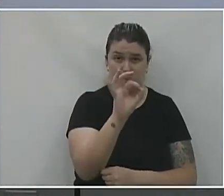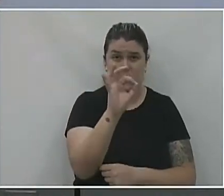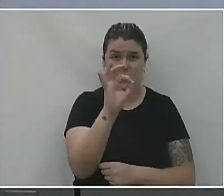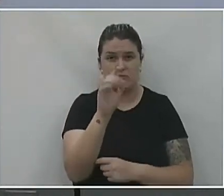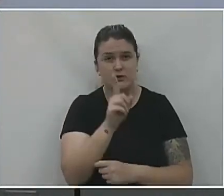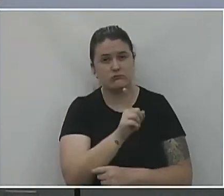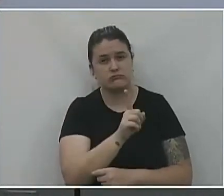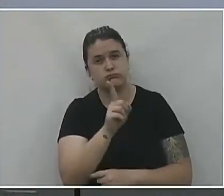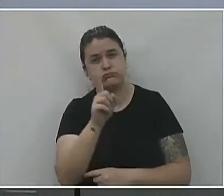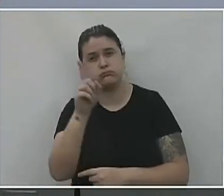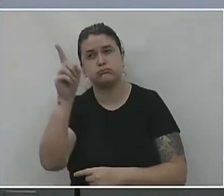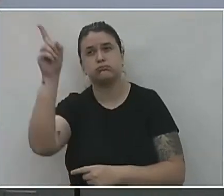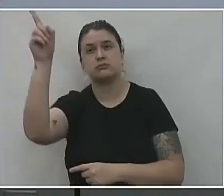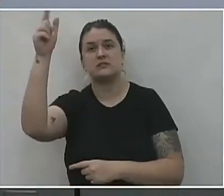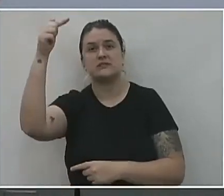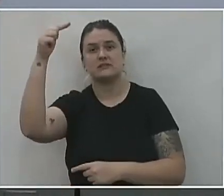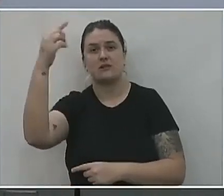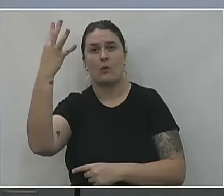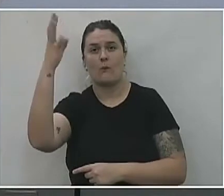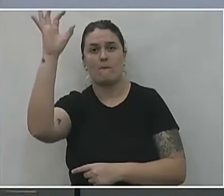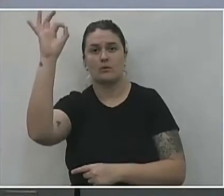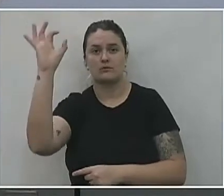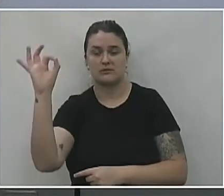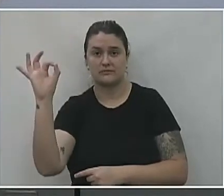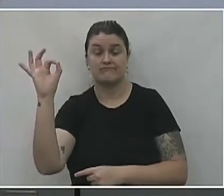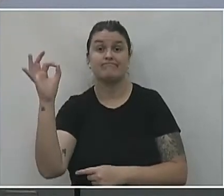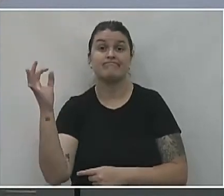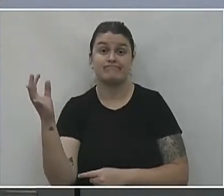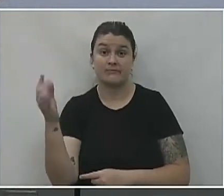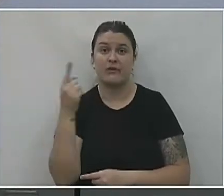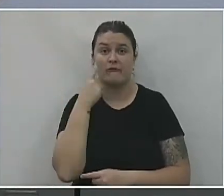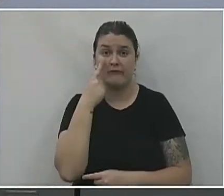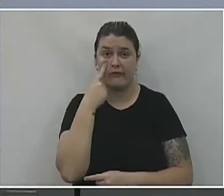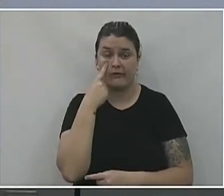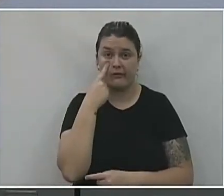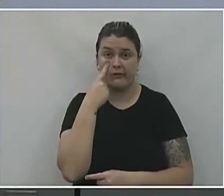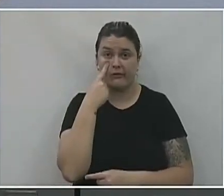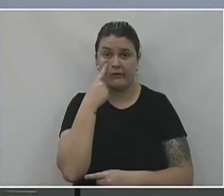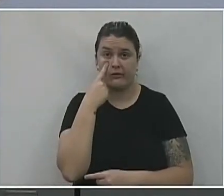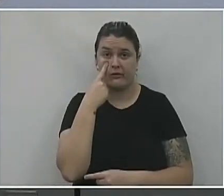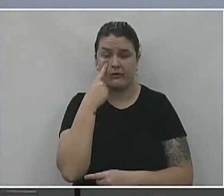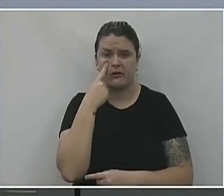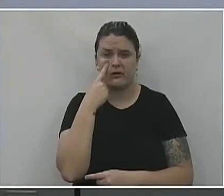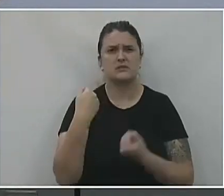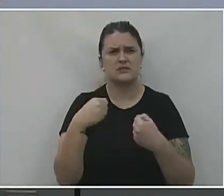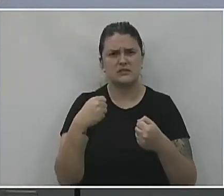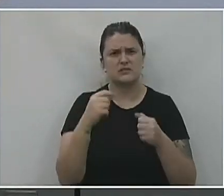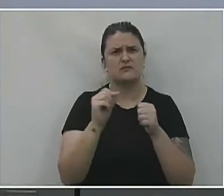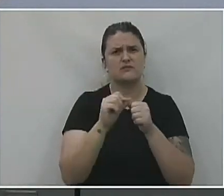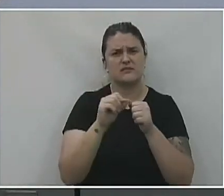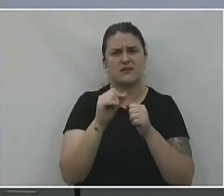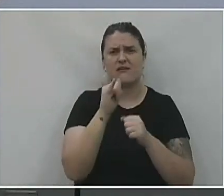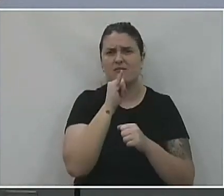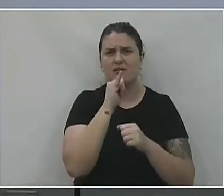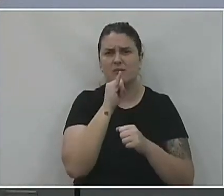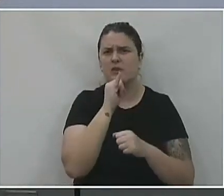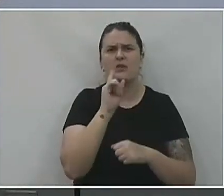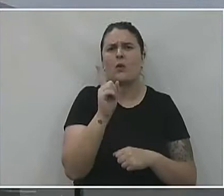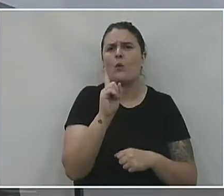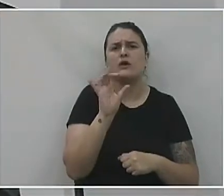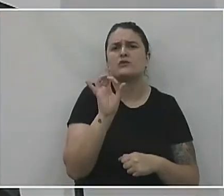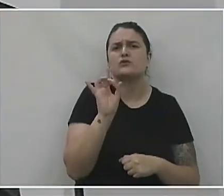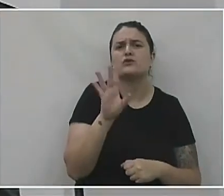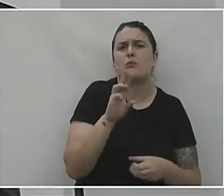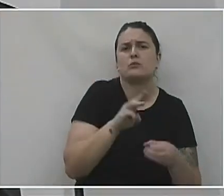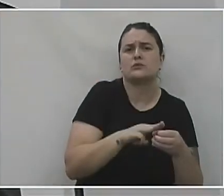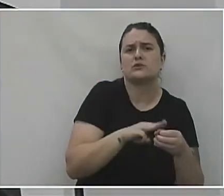74%. Eu coloco isso para os senhores porque eu preciso exemplificar que não é só